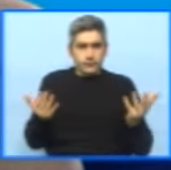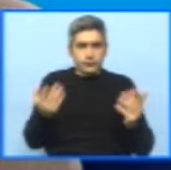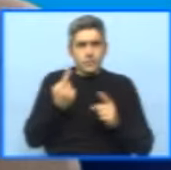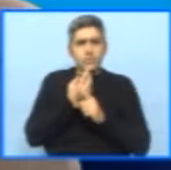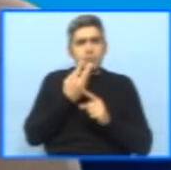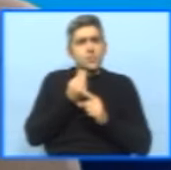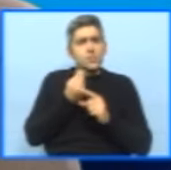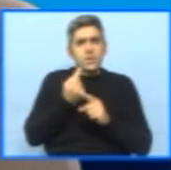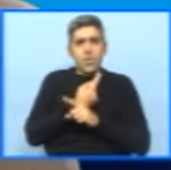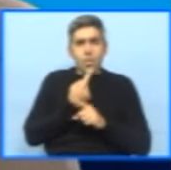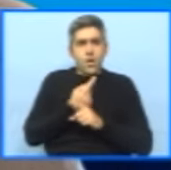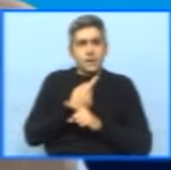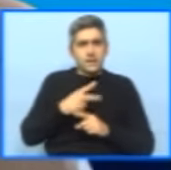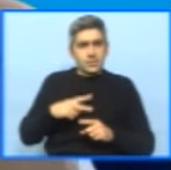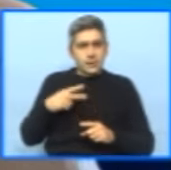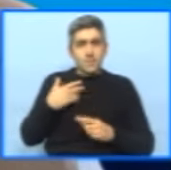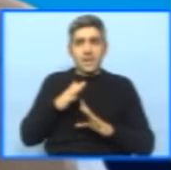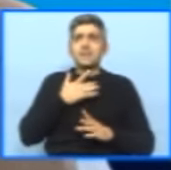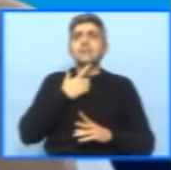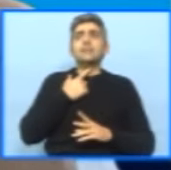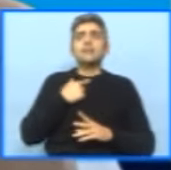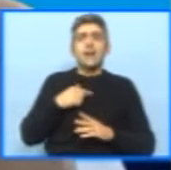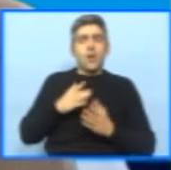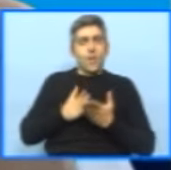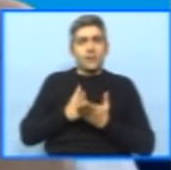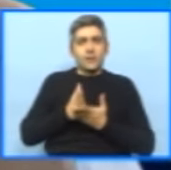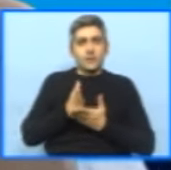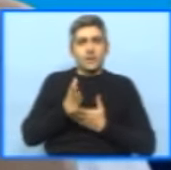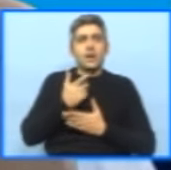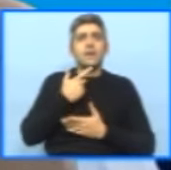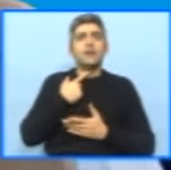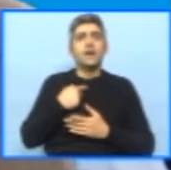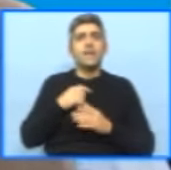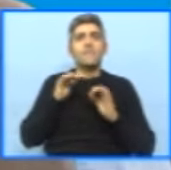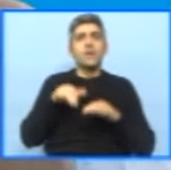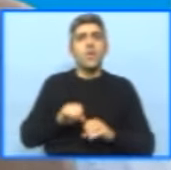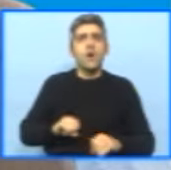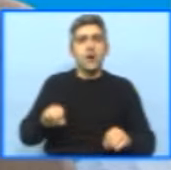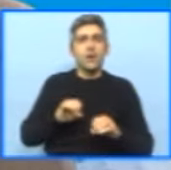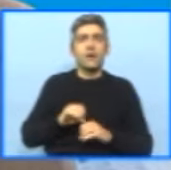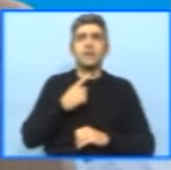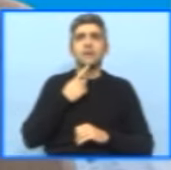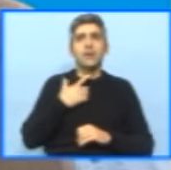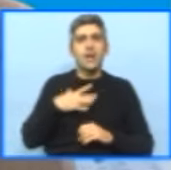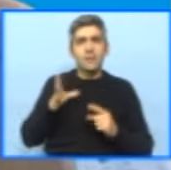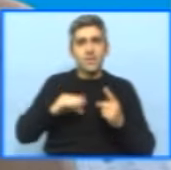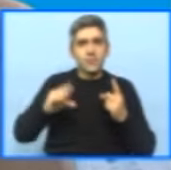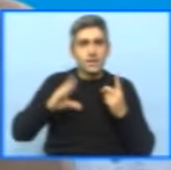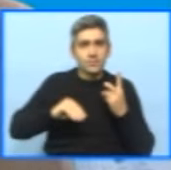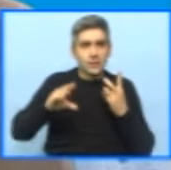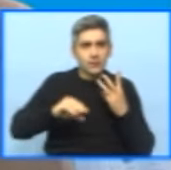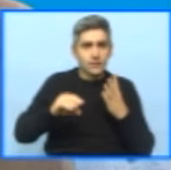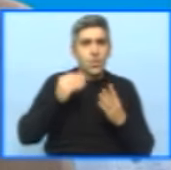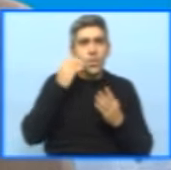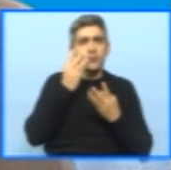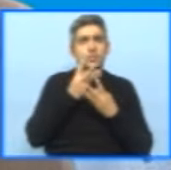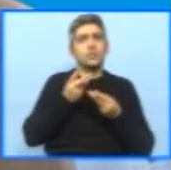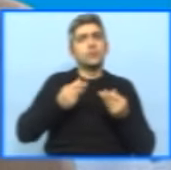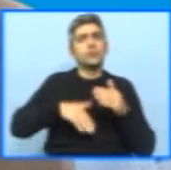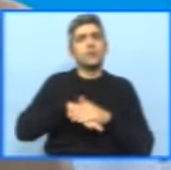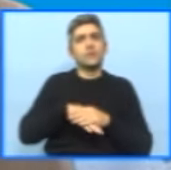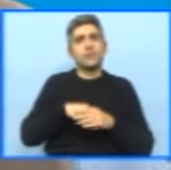riquezas, mas a sede permanece, porque em nós há uma sede de infinito. E essa sede de infinito só realmente pode ser saciada com